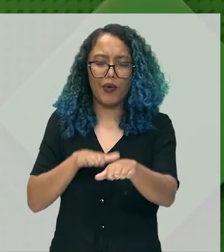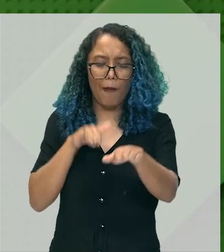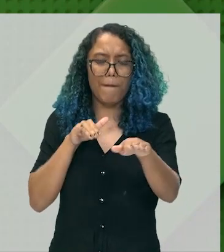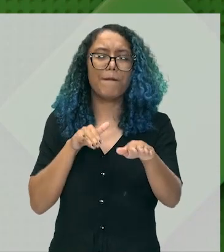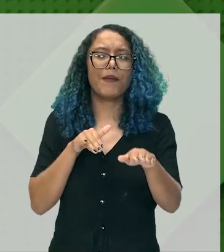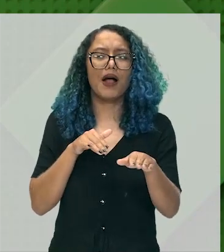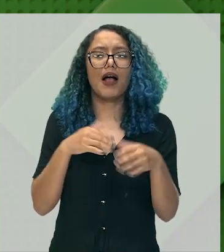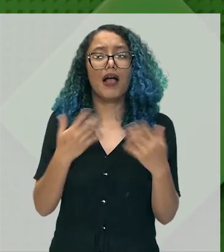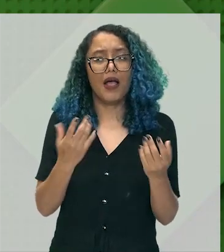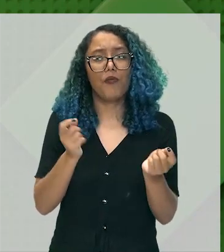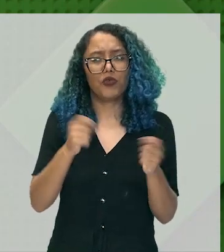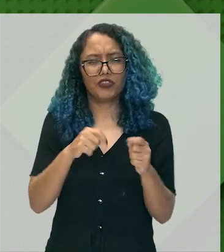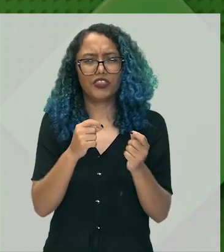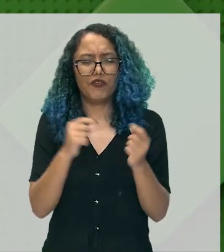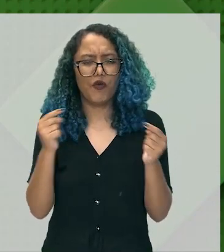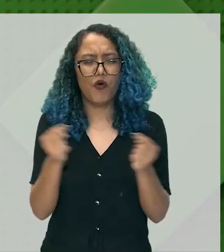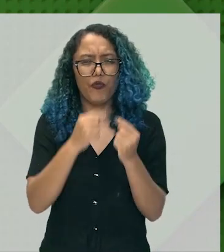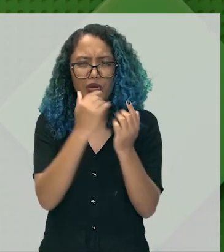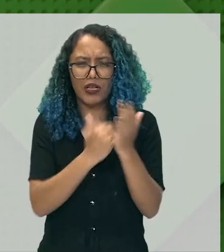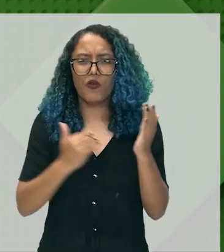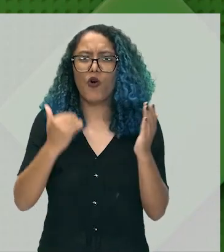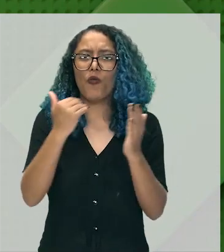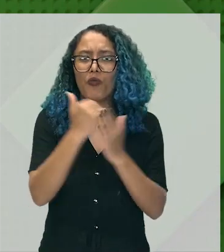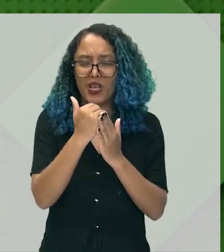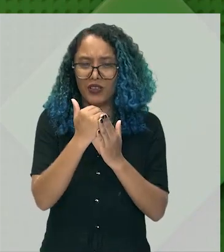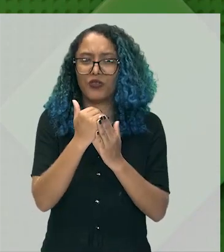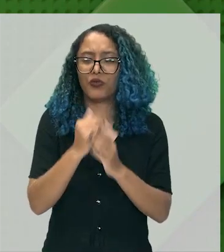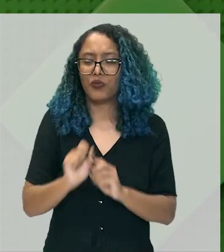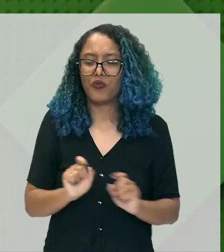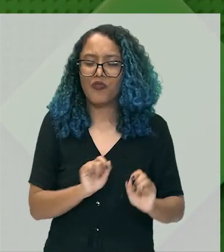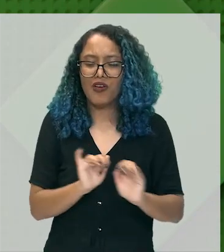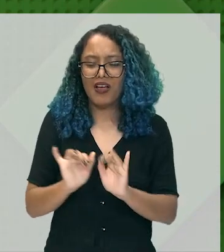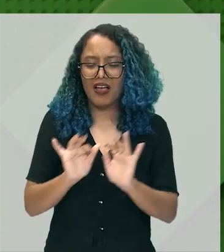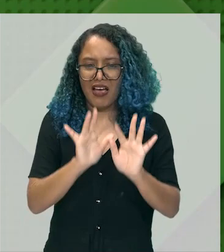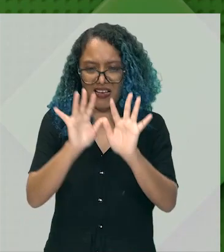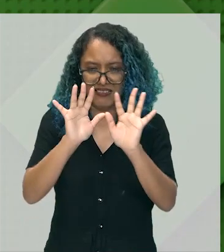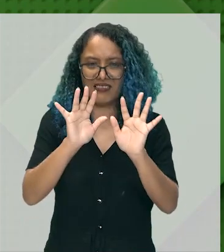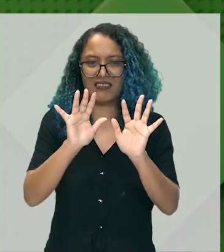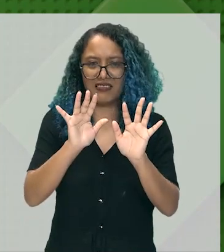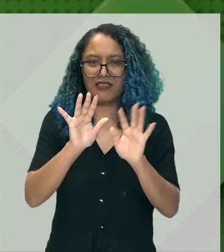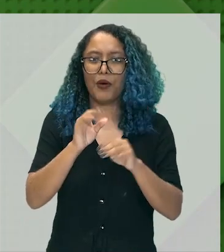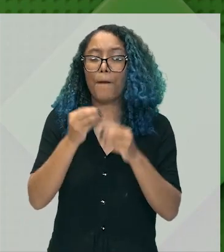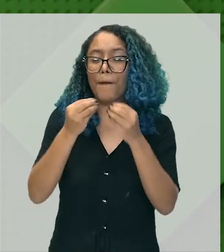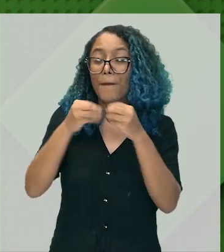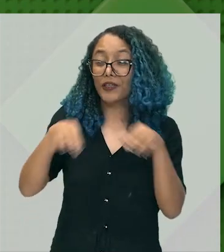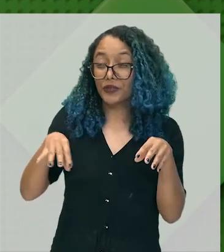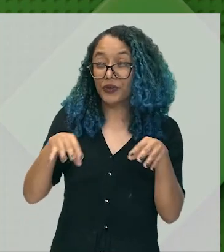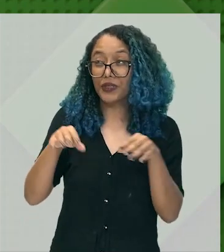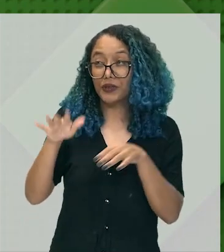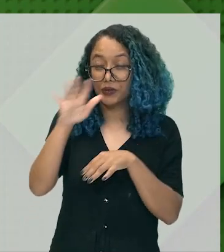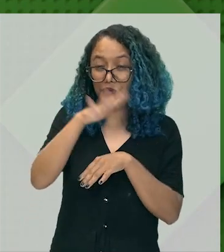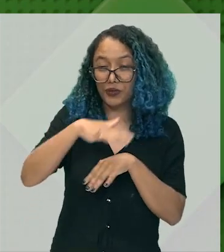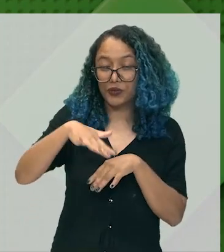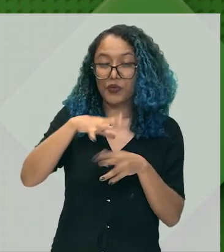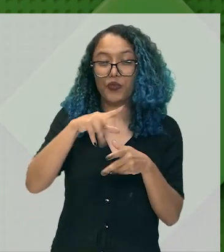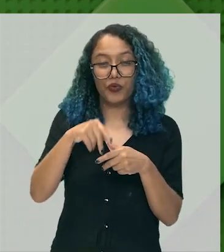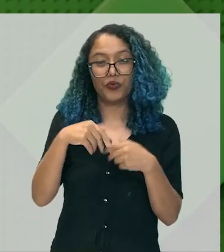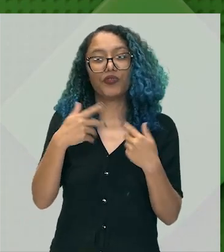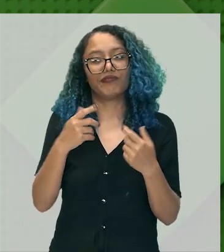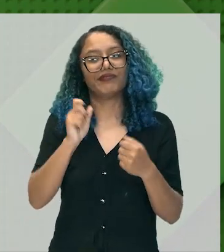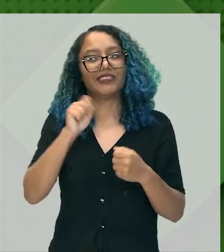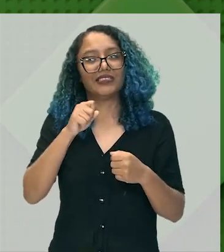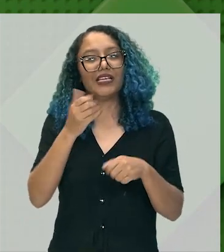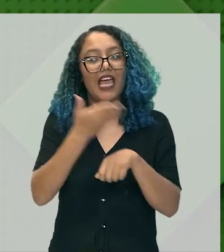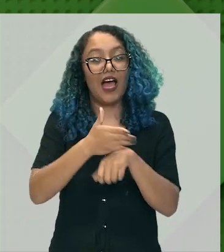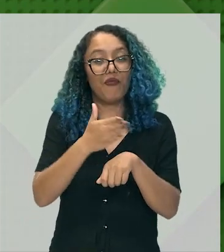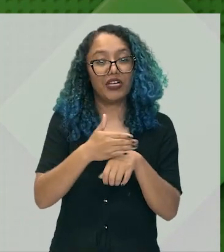emissão desses poluentes para a atmosfera? É o homem que está ali agindo e isso está tendo